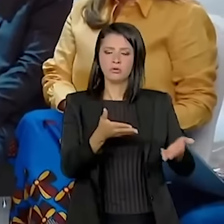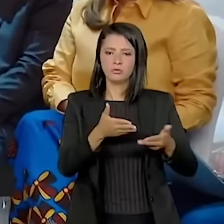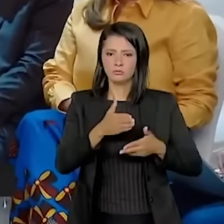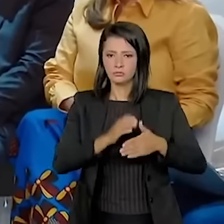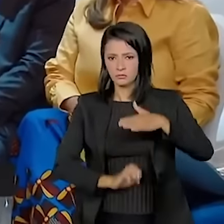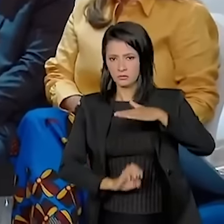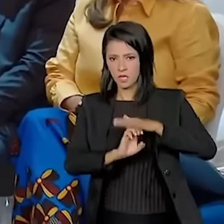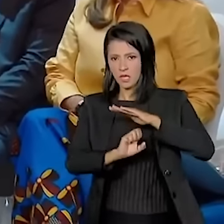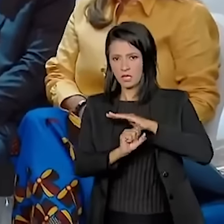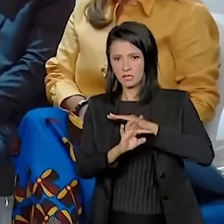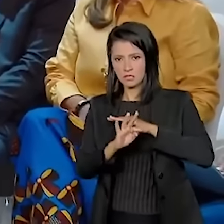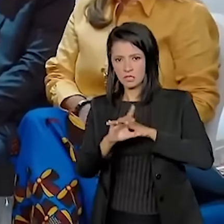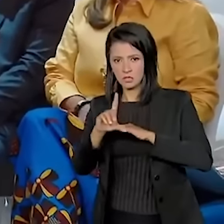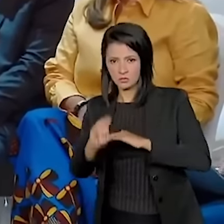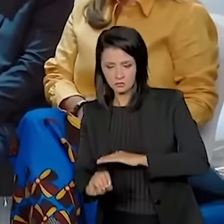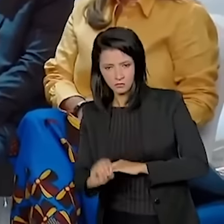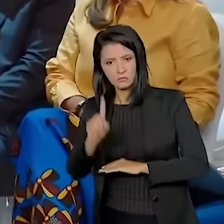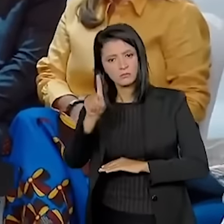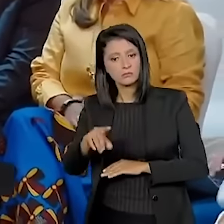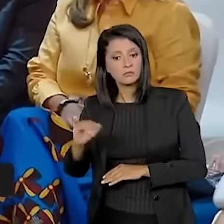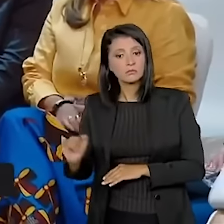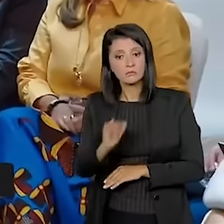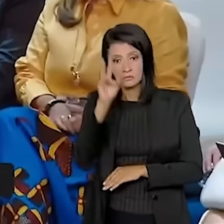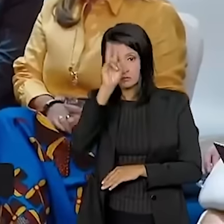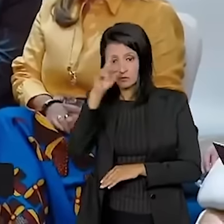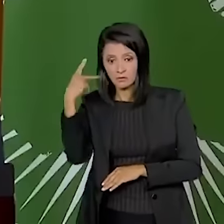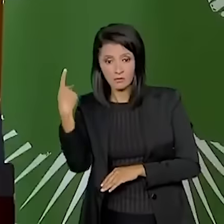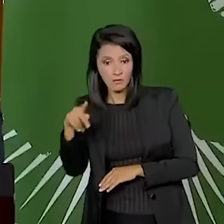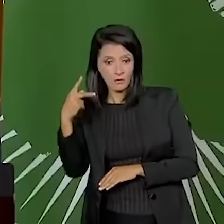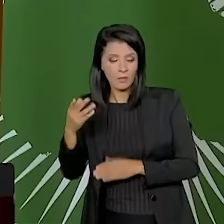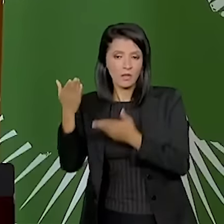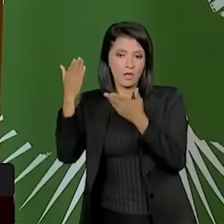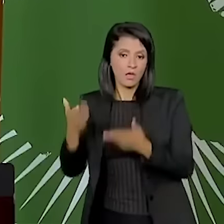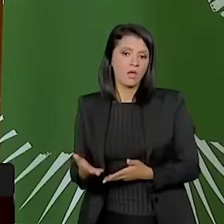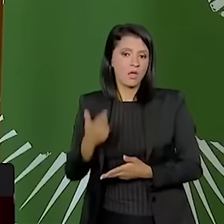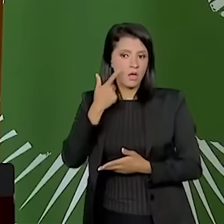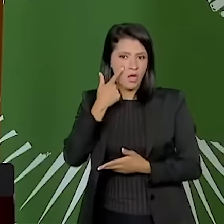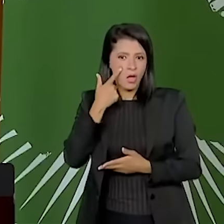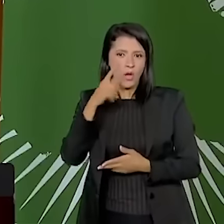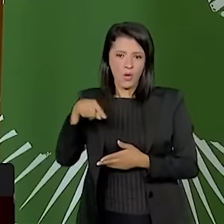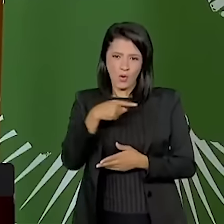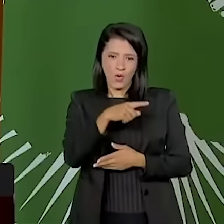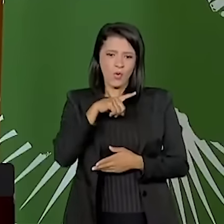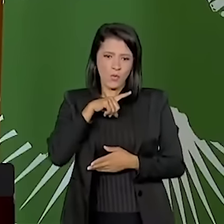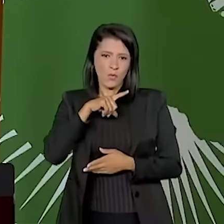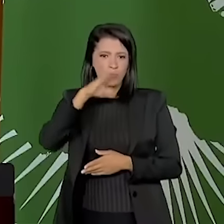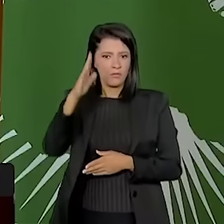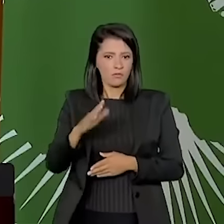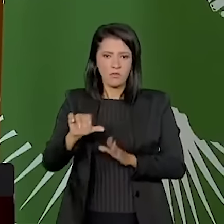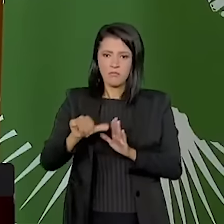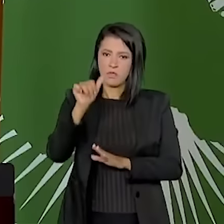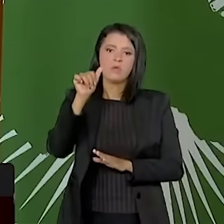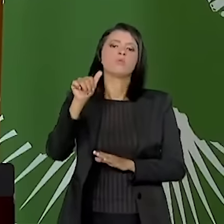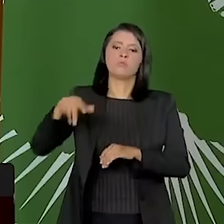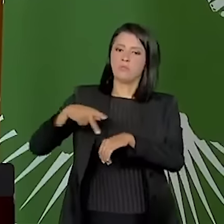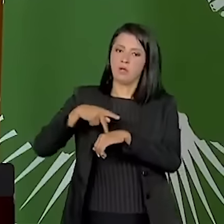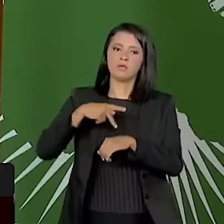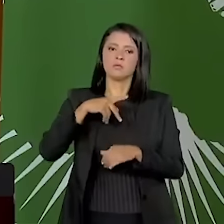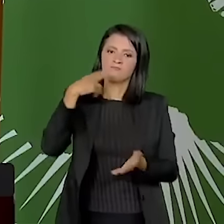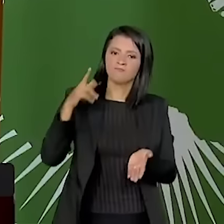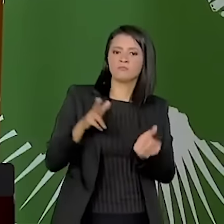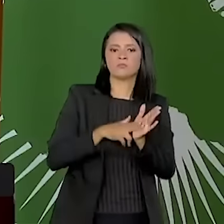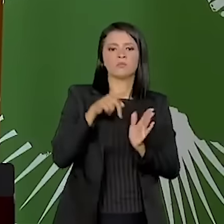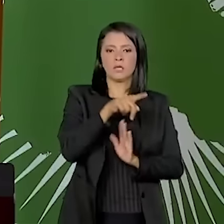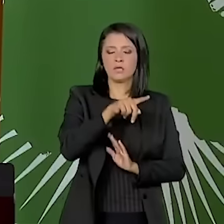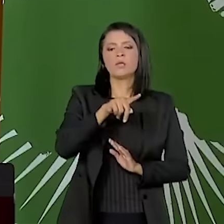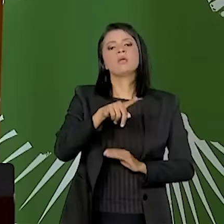É importante lembrar que em 2010 o Brasil foi o primeiro país a reconhecer, sabe, o Estado palestino. É preciso